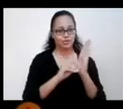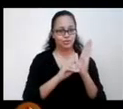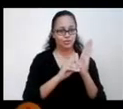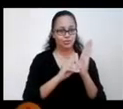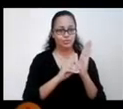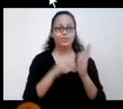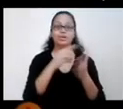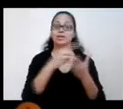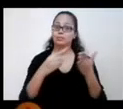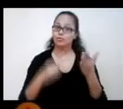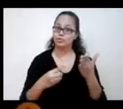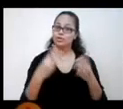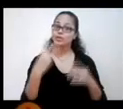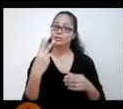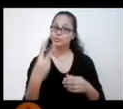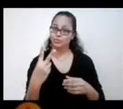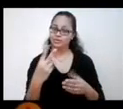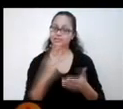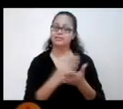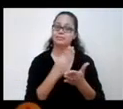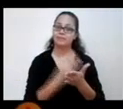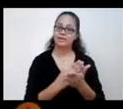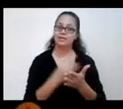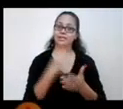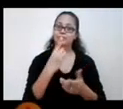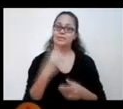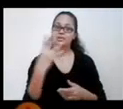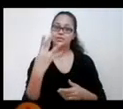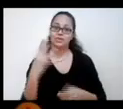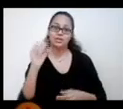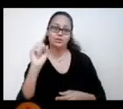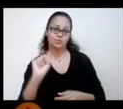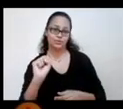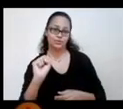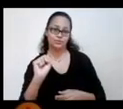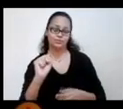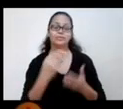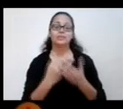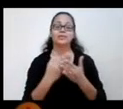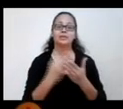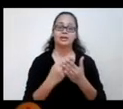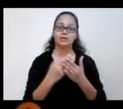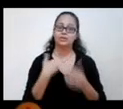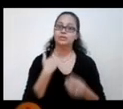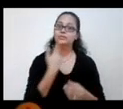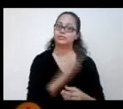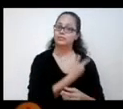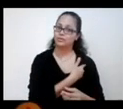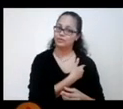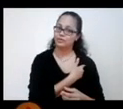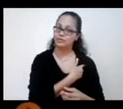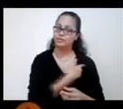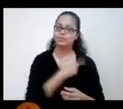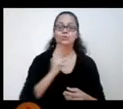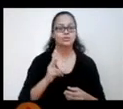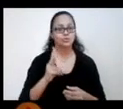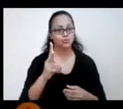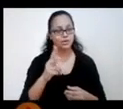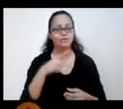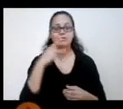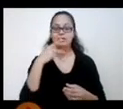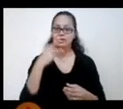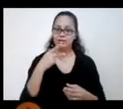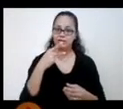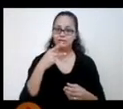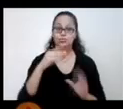está na apostila 2, a partir da página 248. Na aula de hoje nós vamos continuar falando sobre o mundo